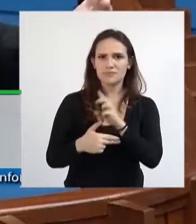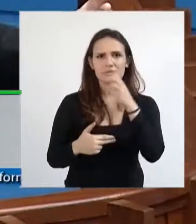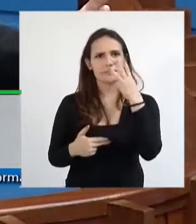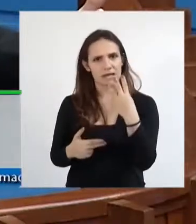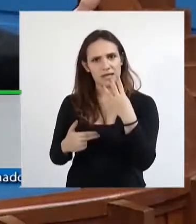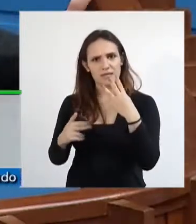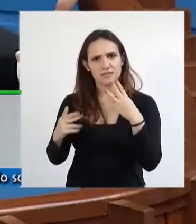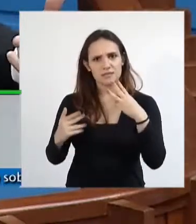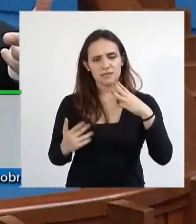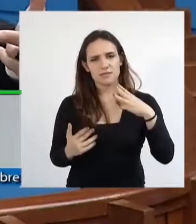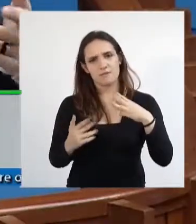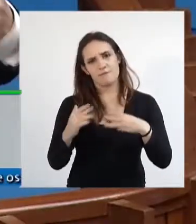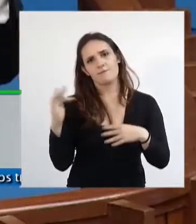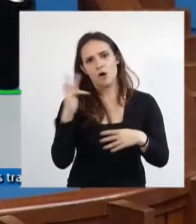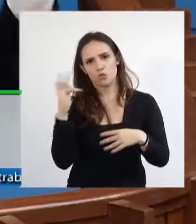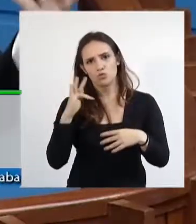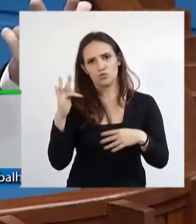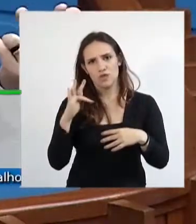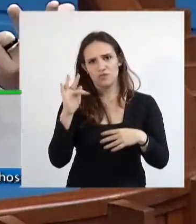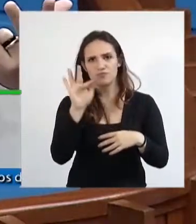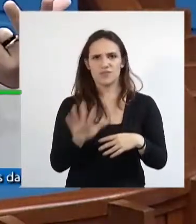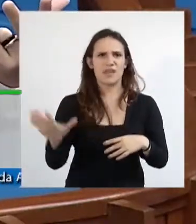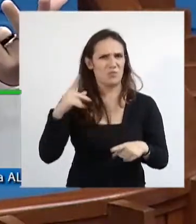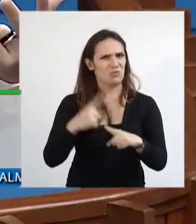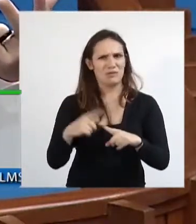ali estava uma balbúrdia.